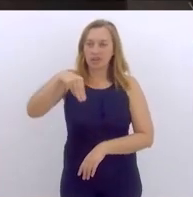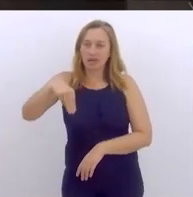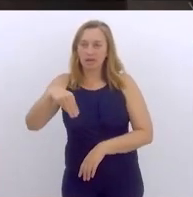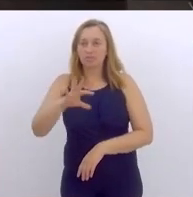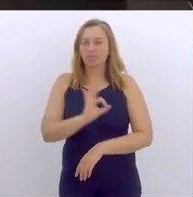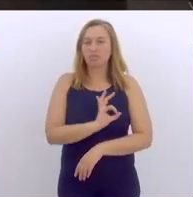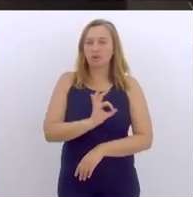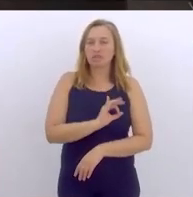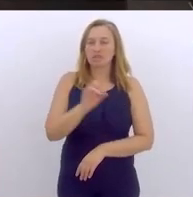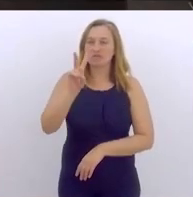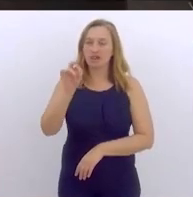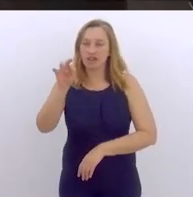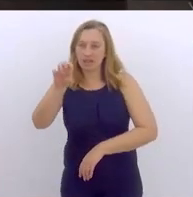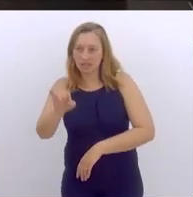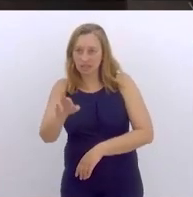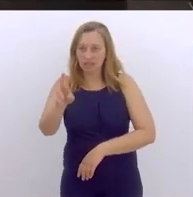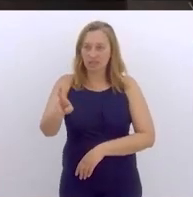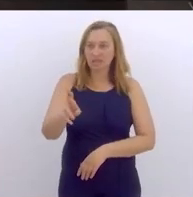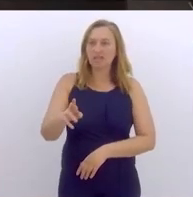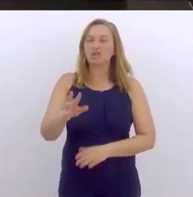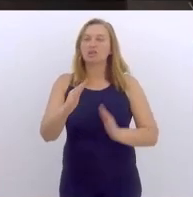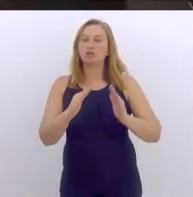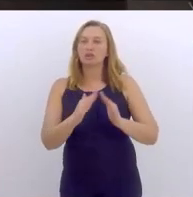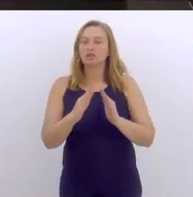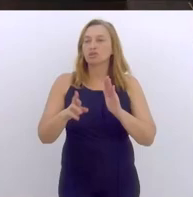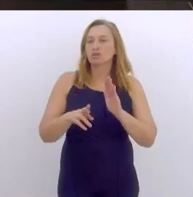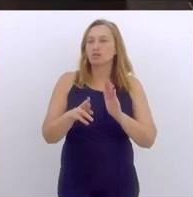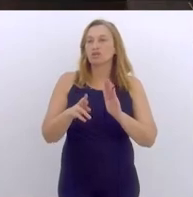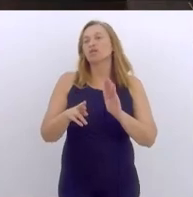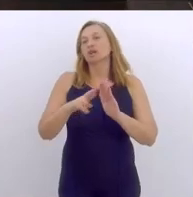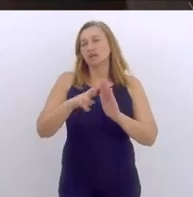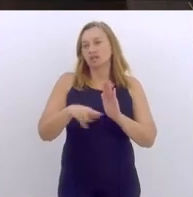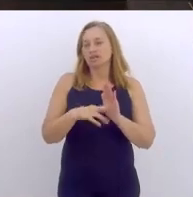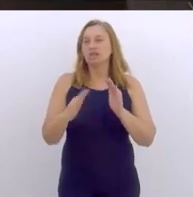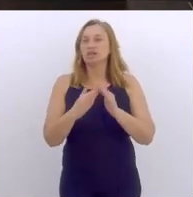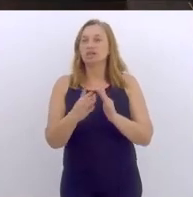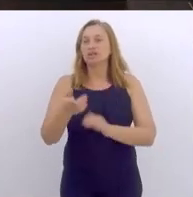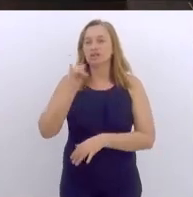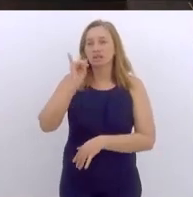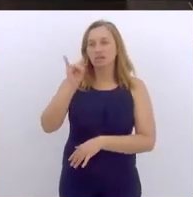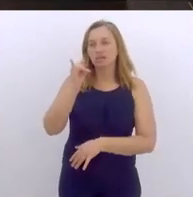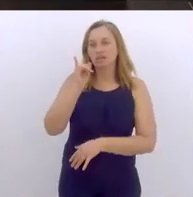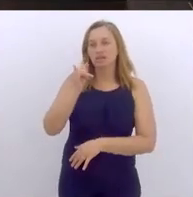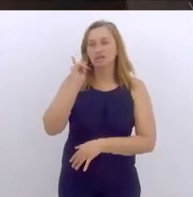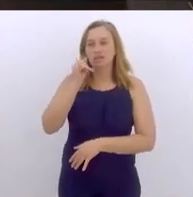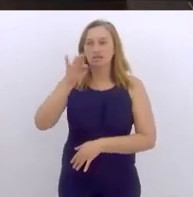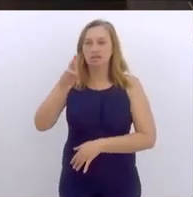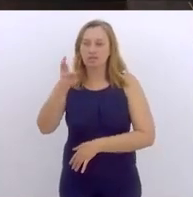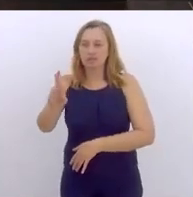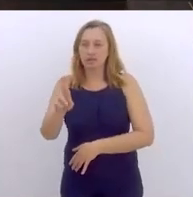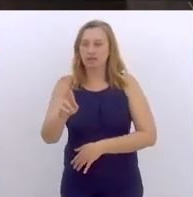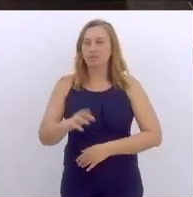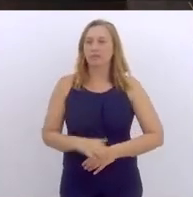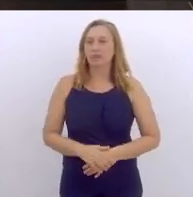presidente da Comissão de Normas Internas e Proporções Externas, favorável, relator, deputado Rosenberg Reis.